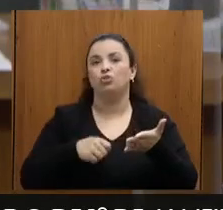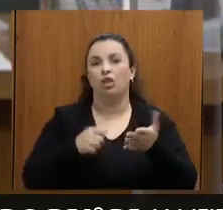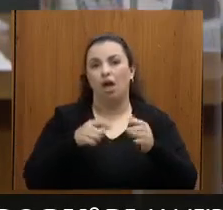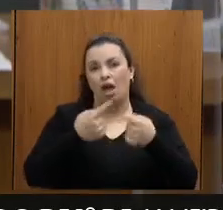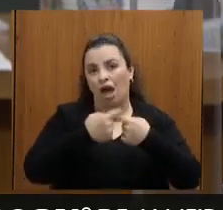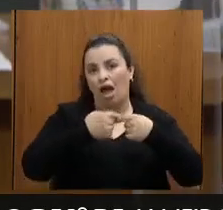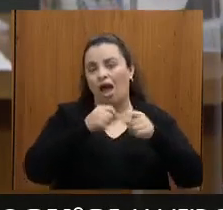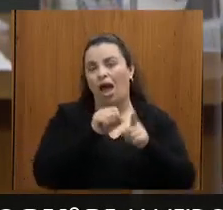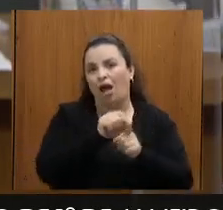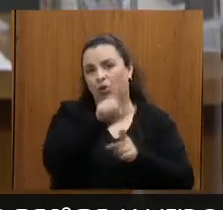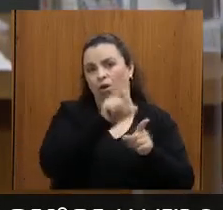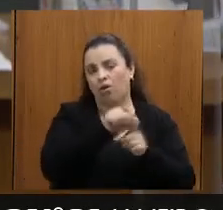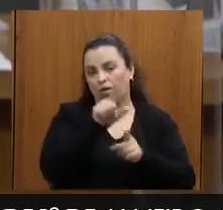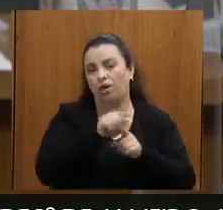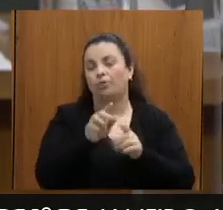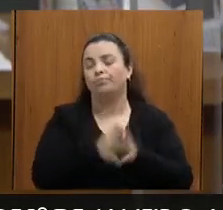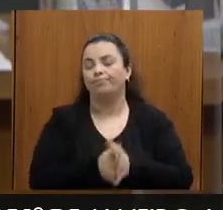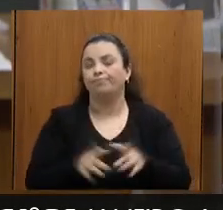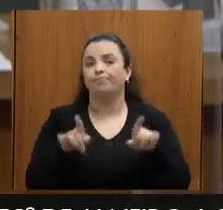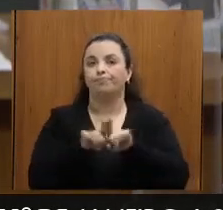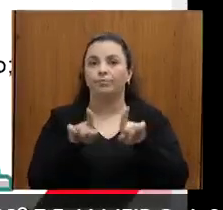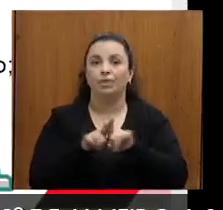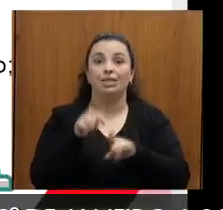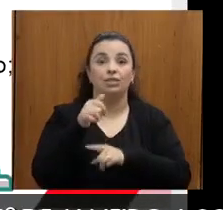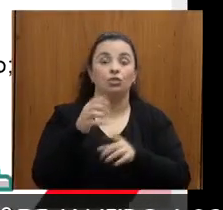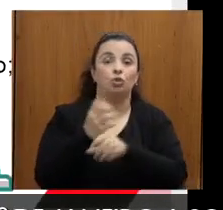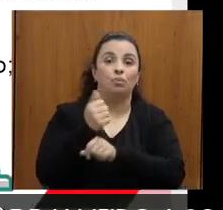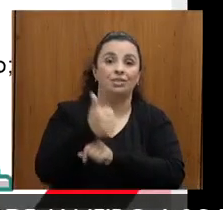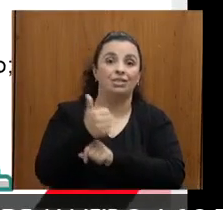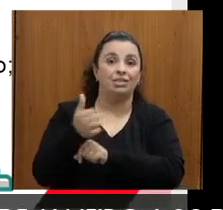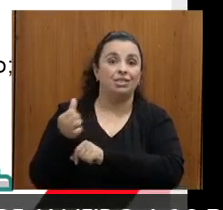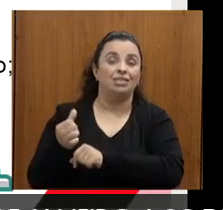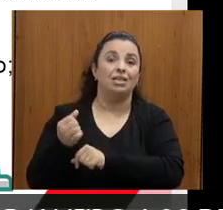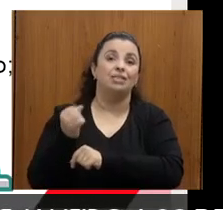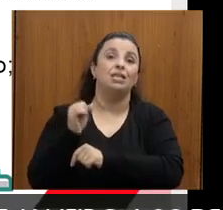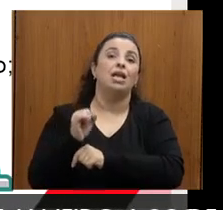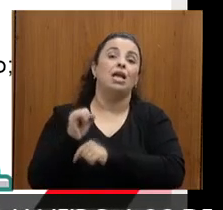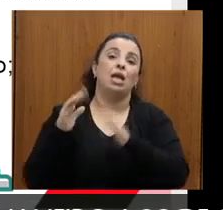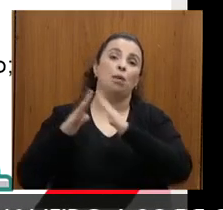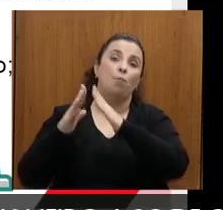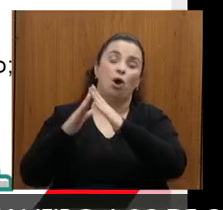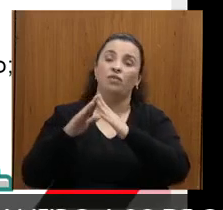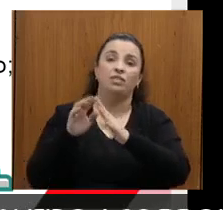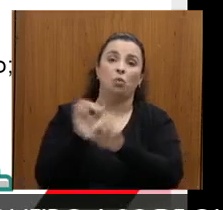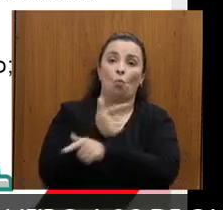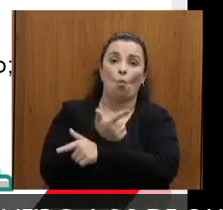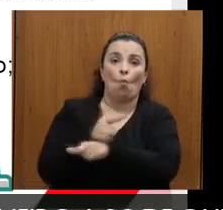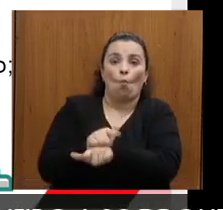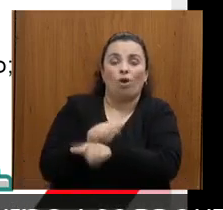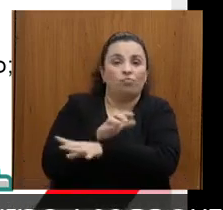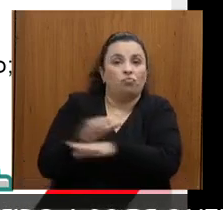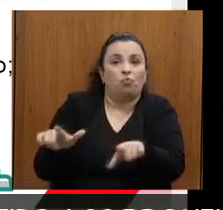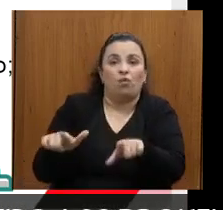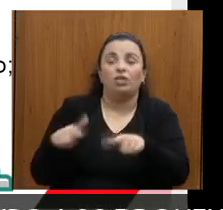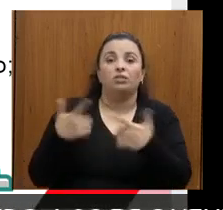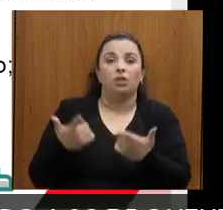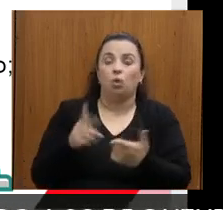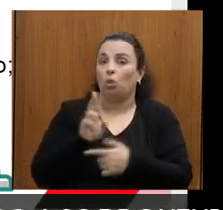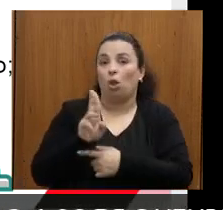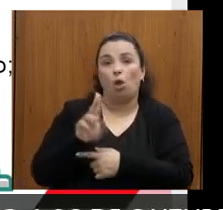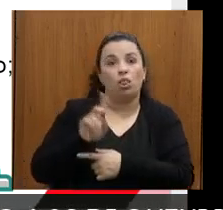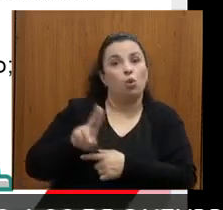de uso de 116 imóveis, isso é dentro da nossa política, imóveis que estavam inutilizados ou subutilizados, a gente tem